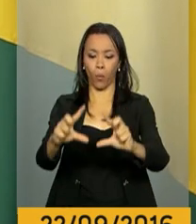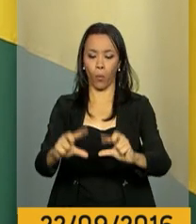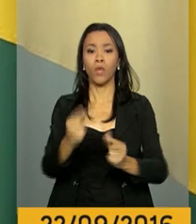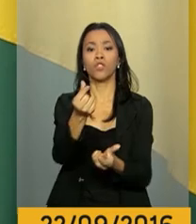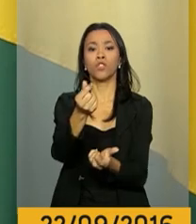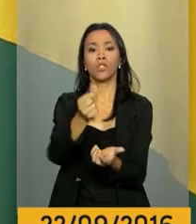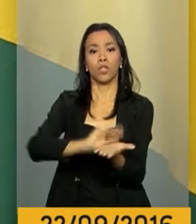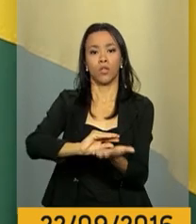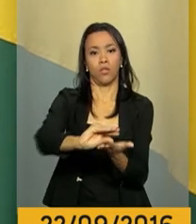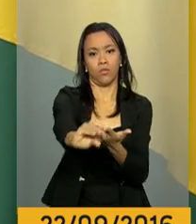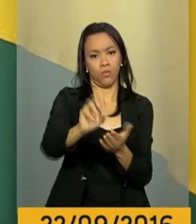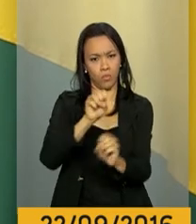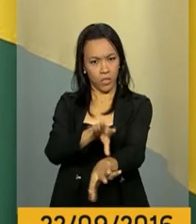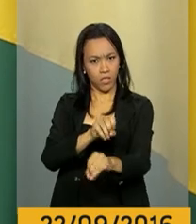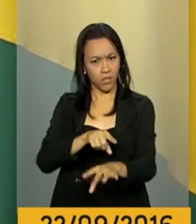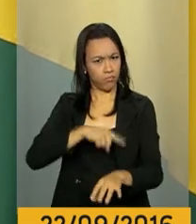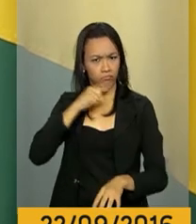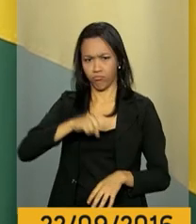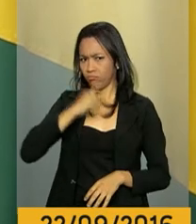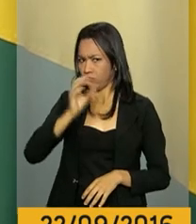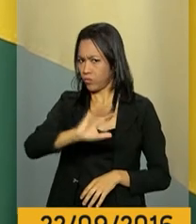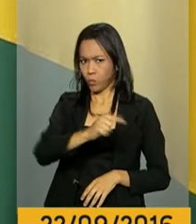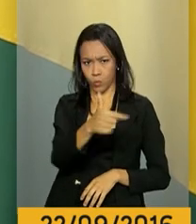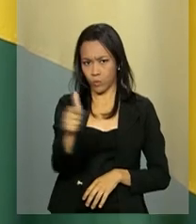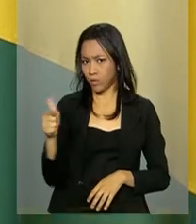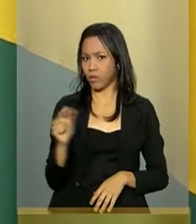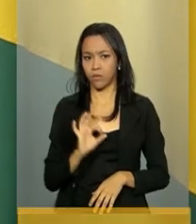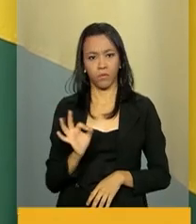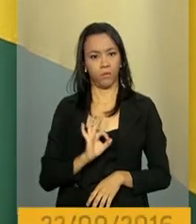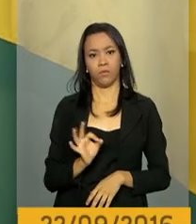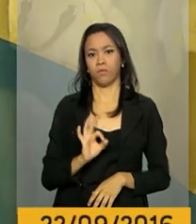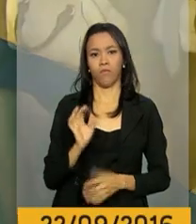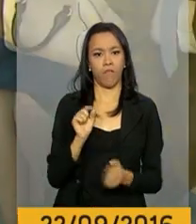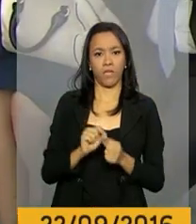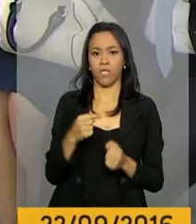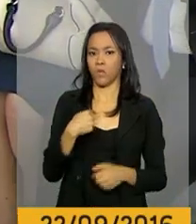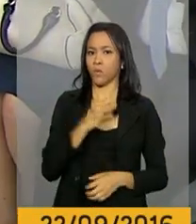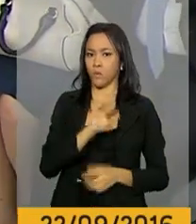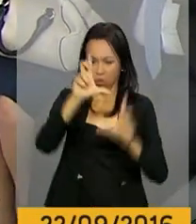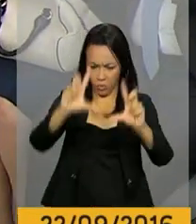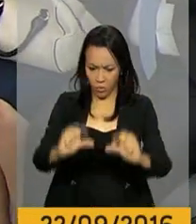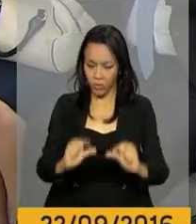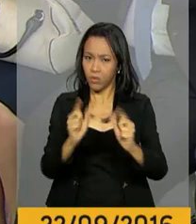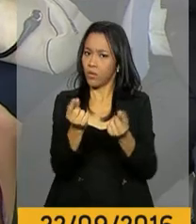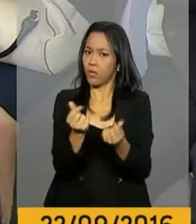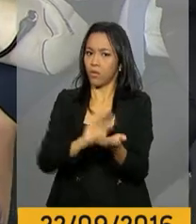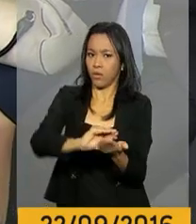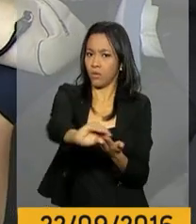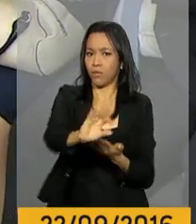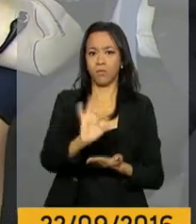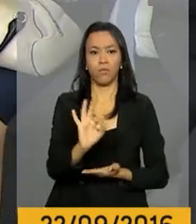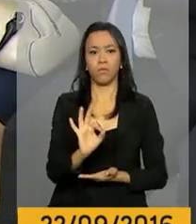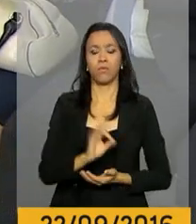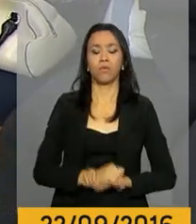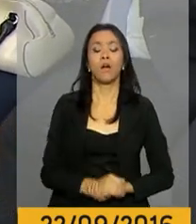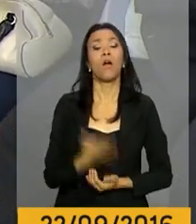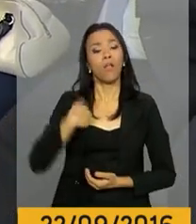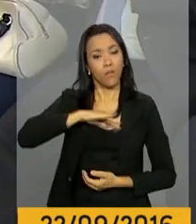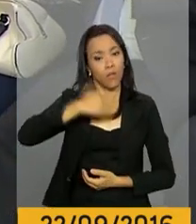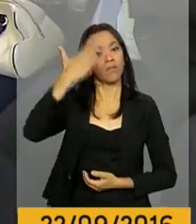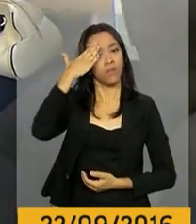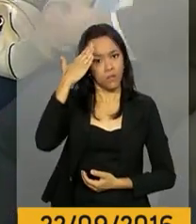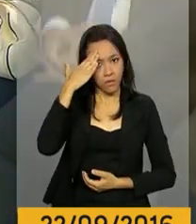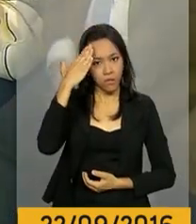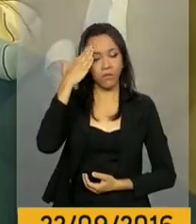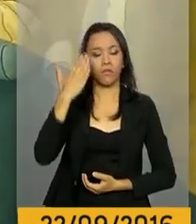educação em momento algum Nós faremos isso né Nós vamos nós